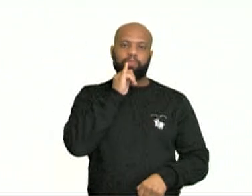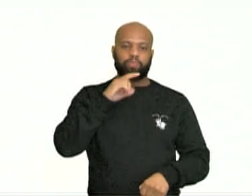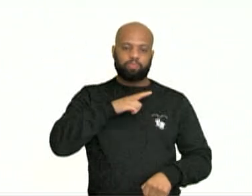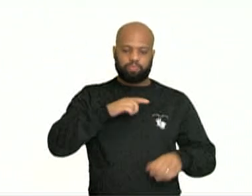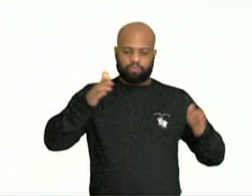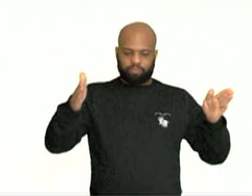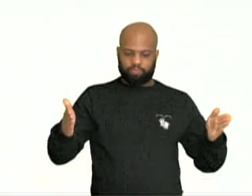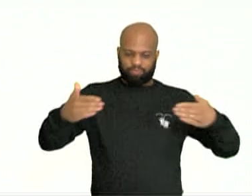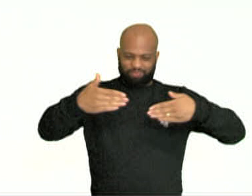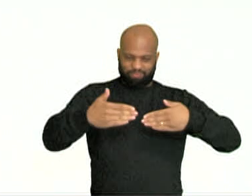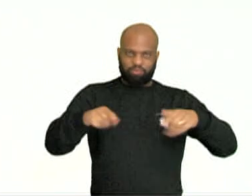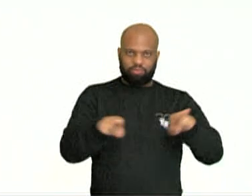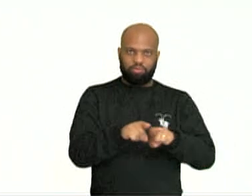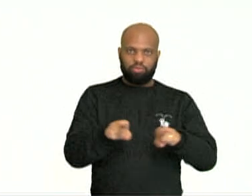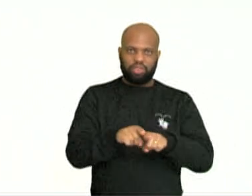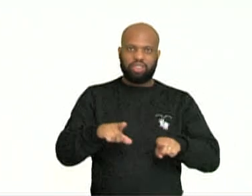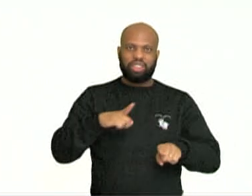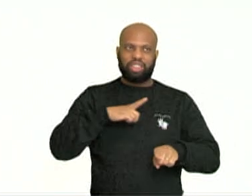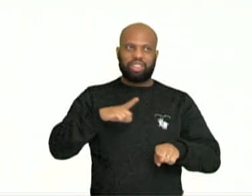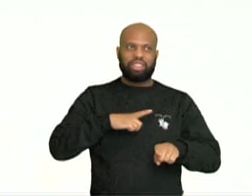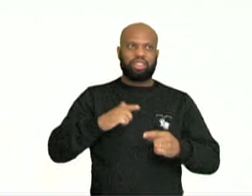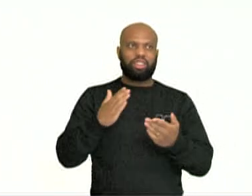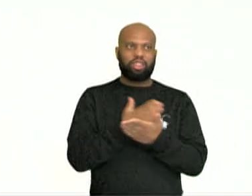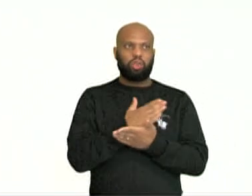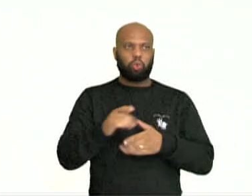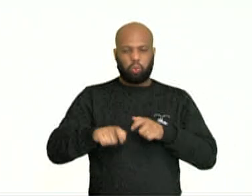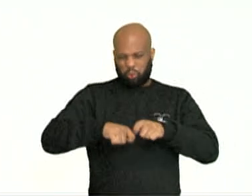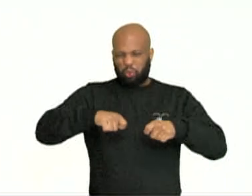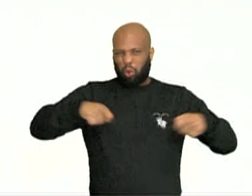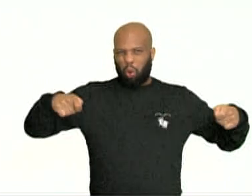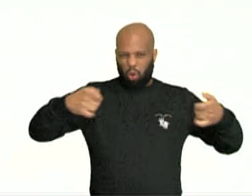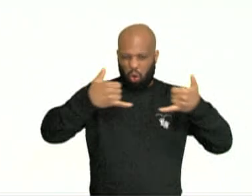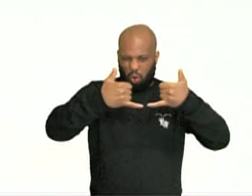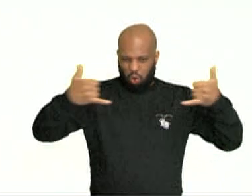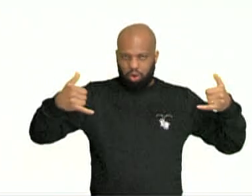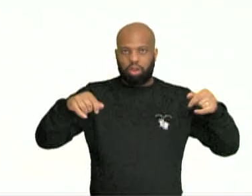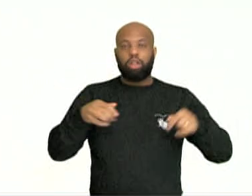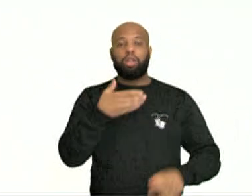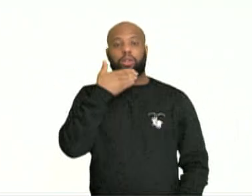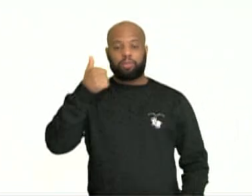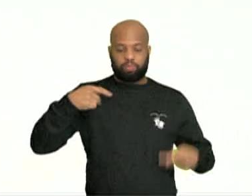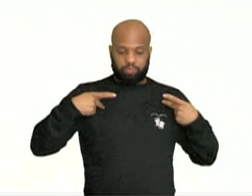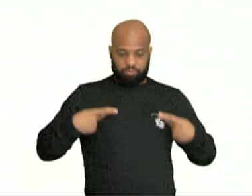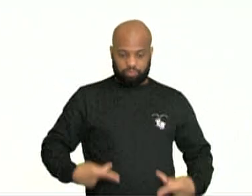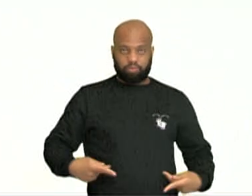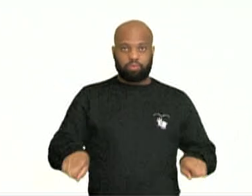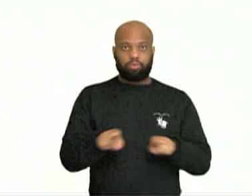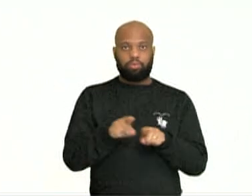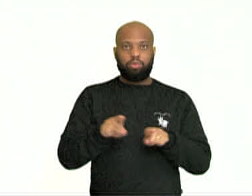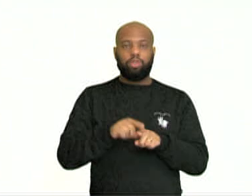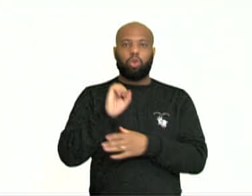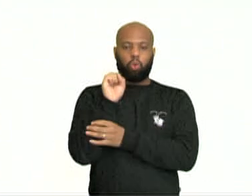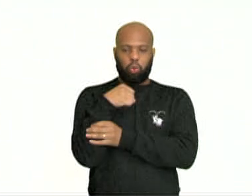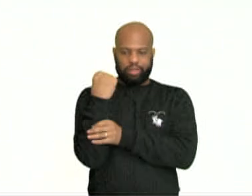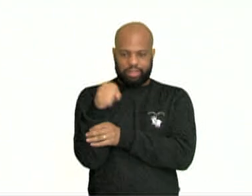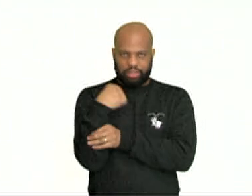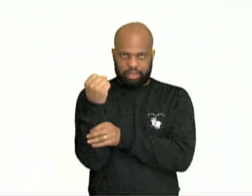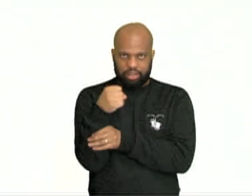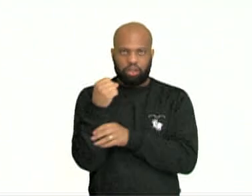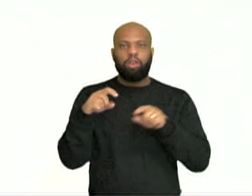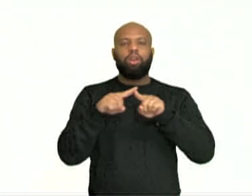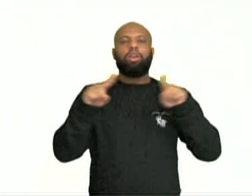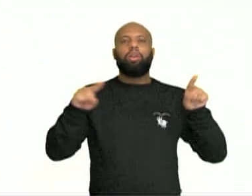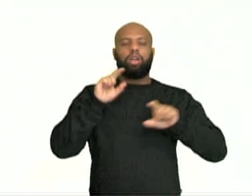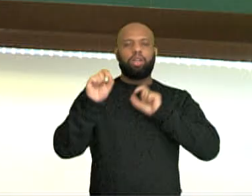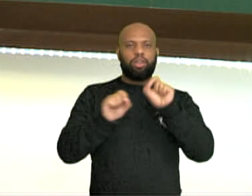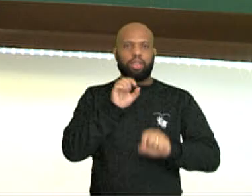cordas e cintos, e é uma ótima opção para a melhora da postura, flexibilidade e coordenação motora. Mas ele não chega a ser um